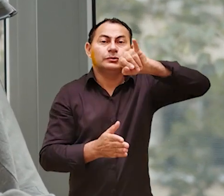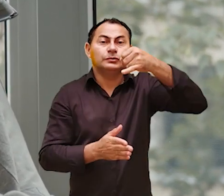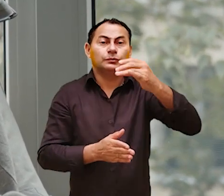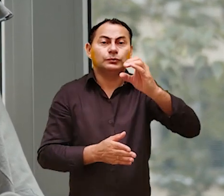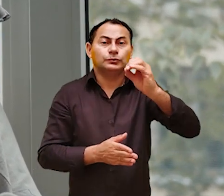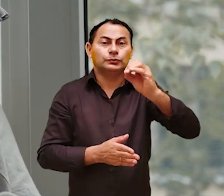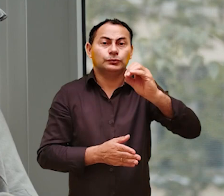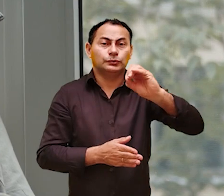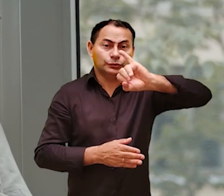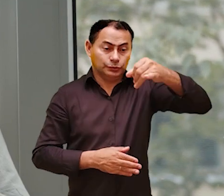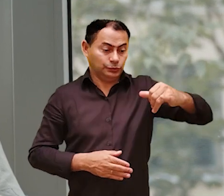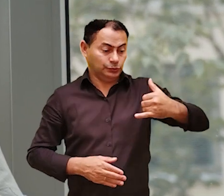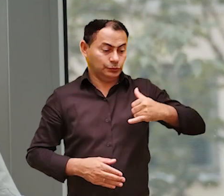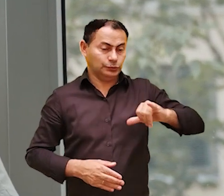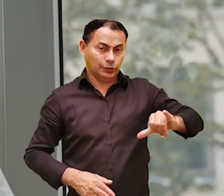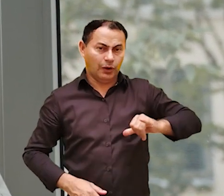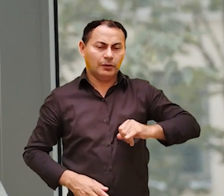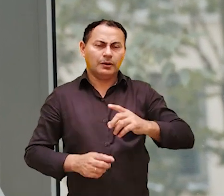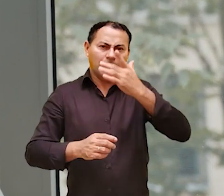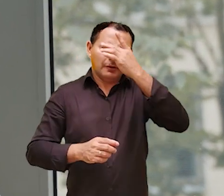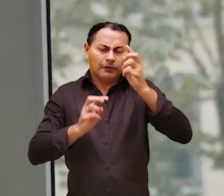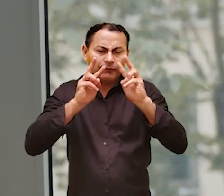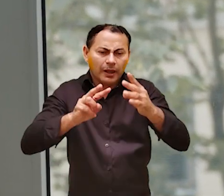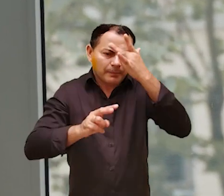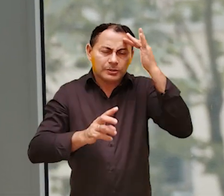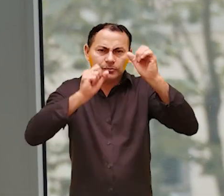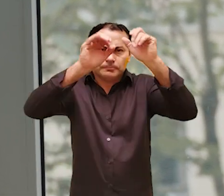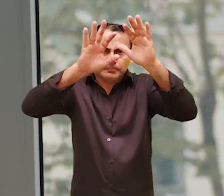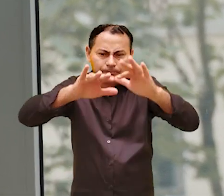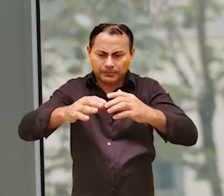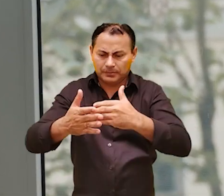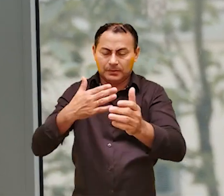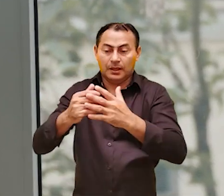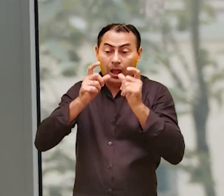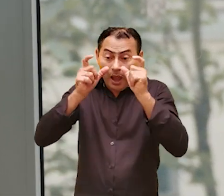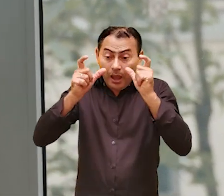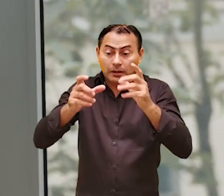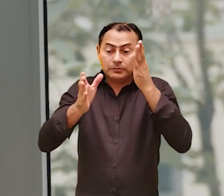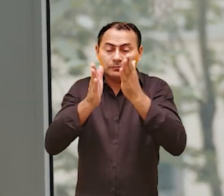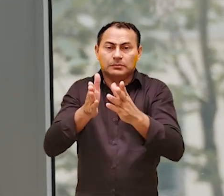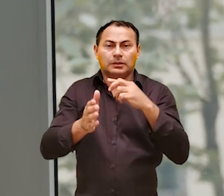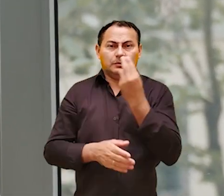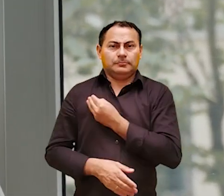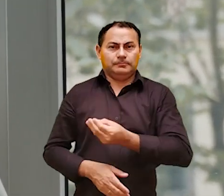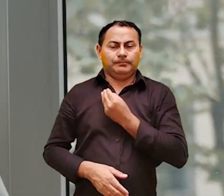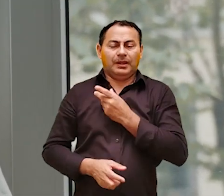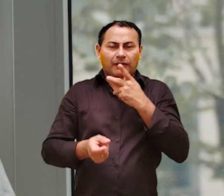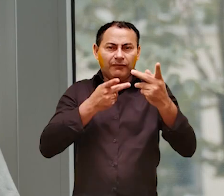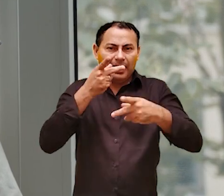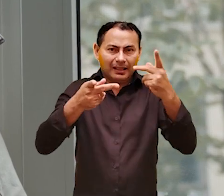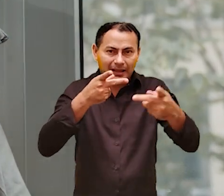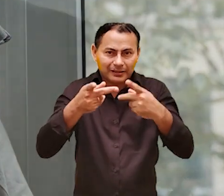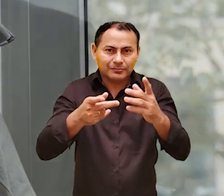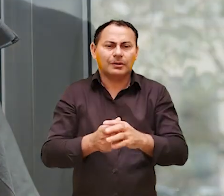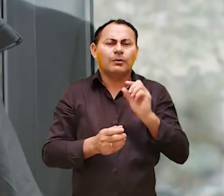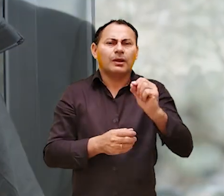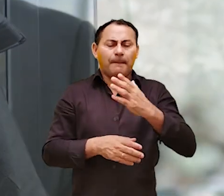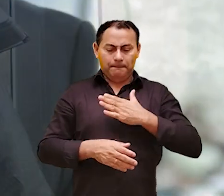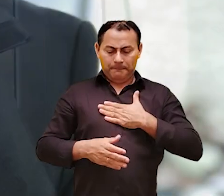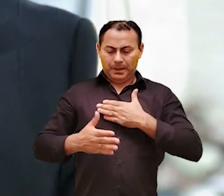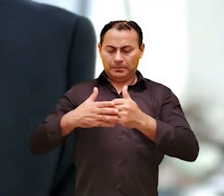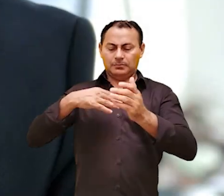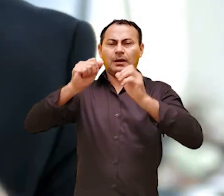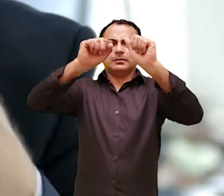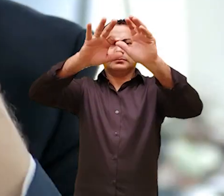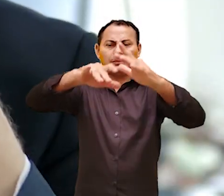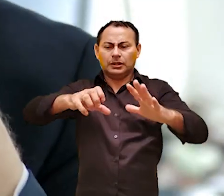de Jó para falarmos do homem abençoado. Não queremos estar com nossas mãos gananciosas no centro de nossas vidas dizendo, do que